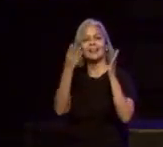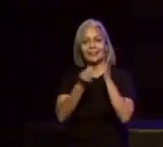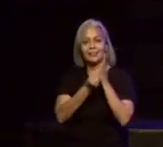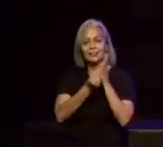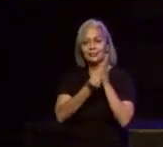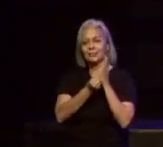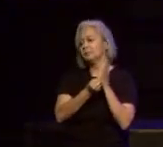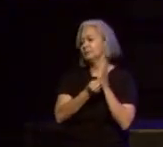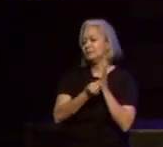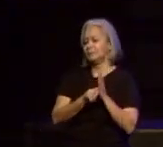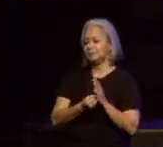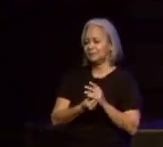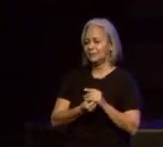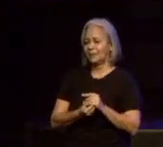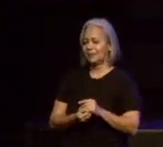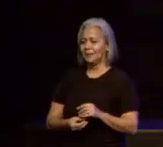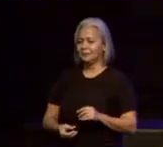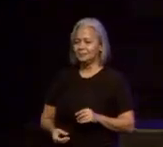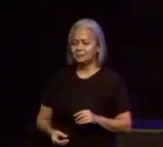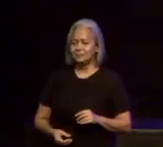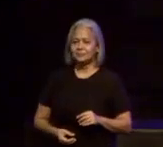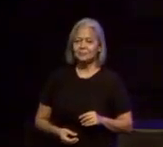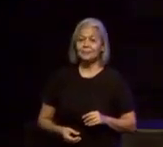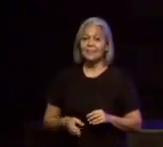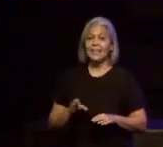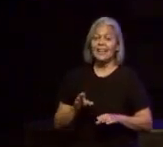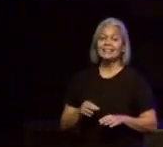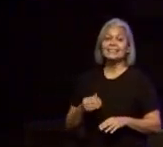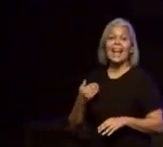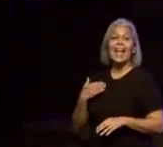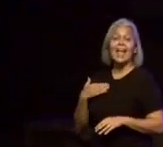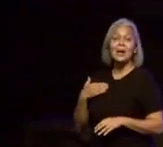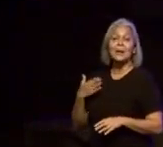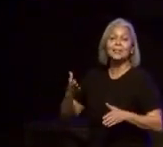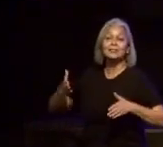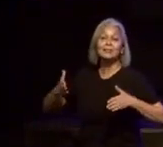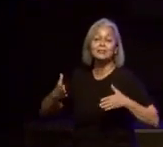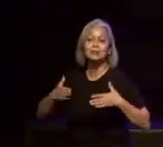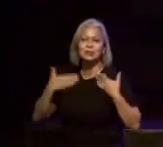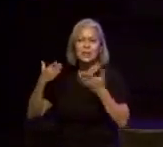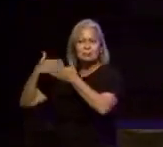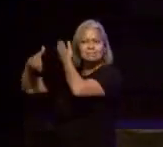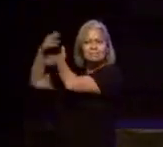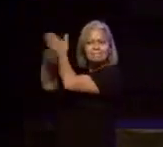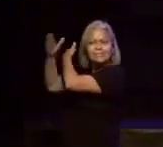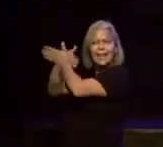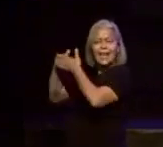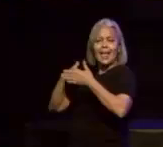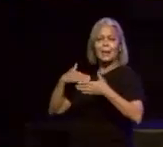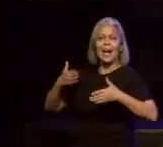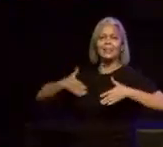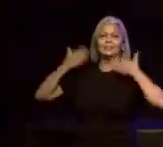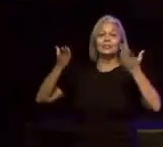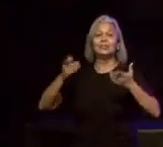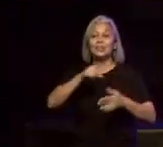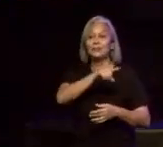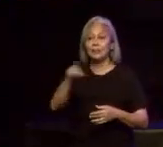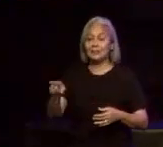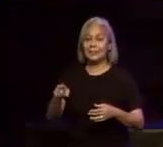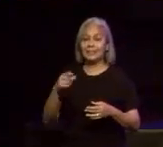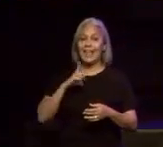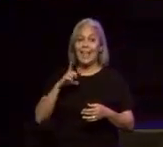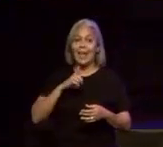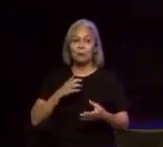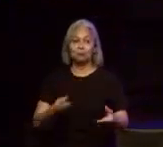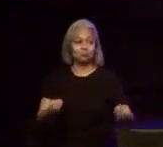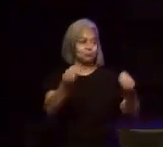atrás, que eu assustei algumas pessoas da igreja. Foi tão legal assustar. Né? eu trouxe uma mão e um pé dentro de um jarro.